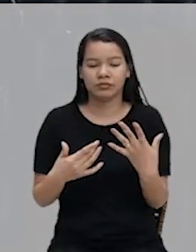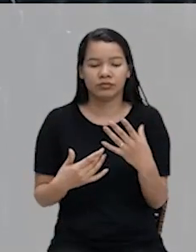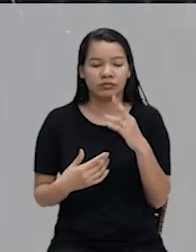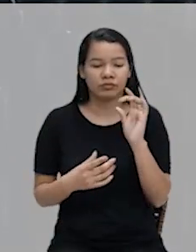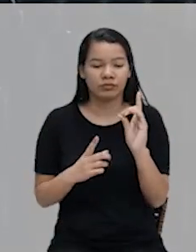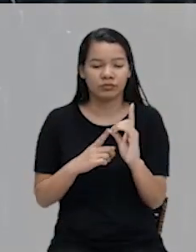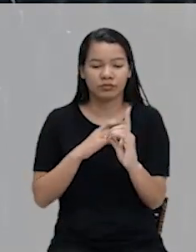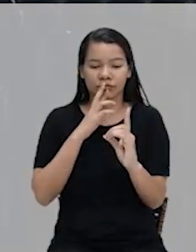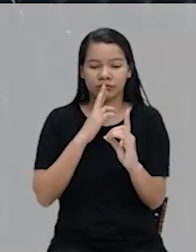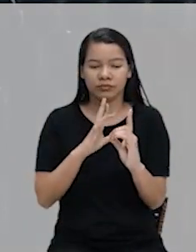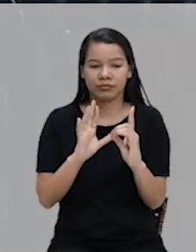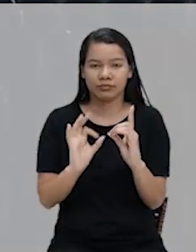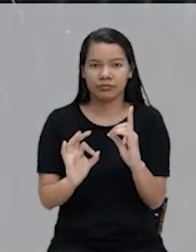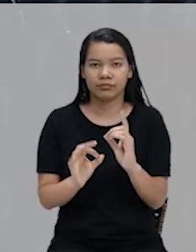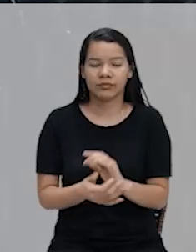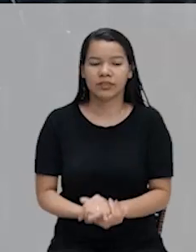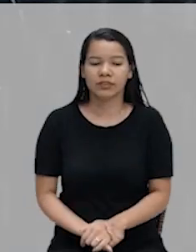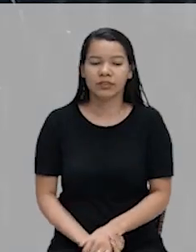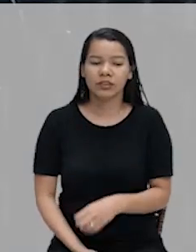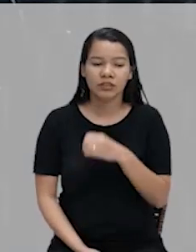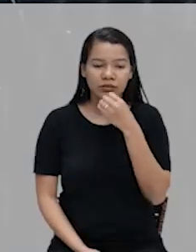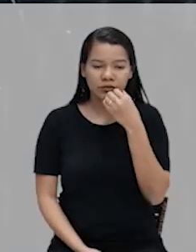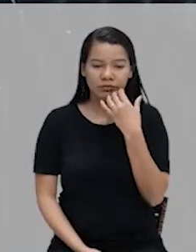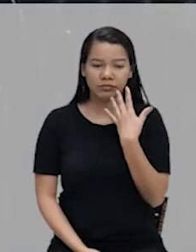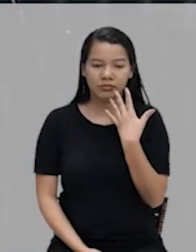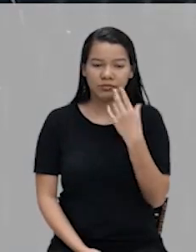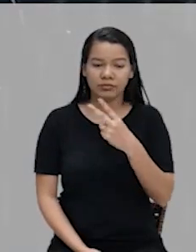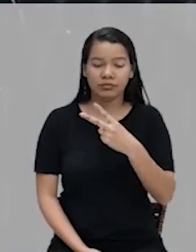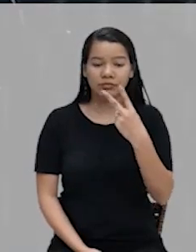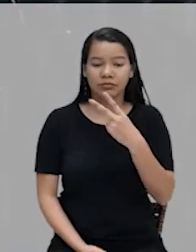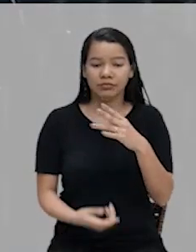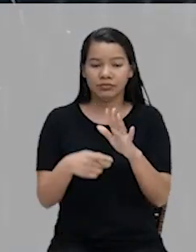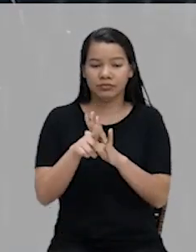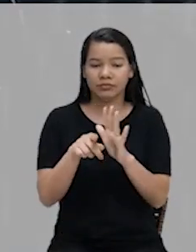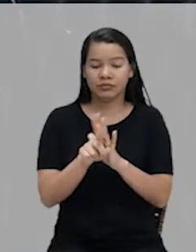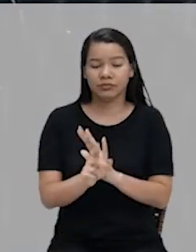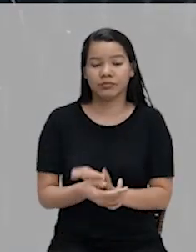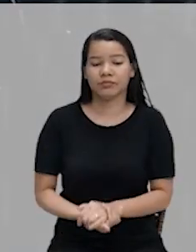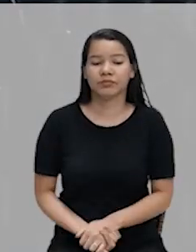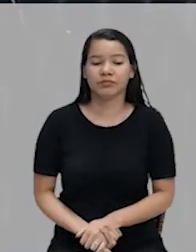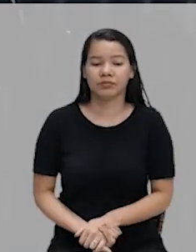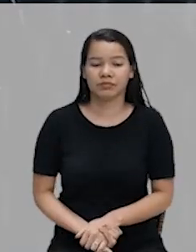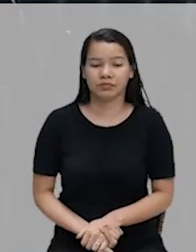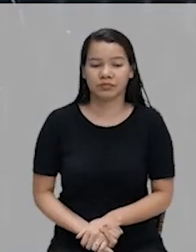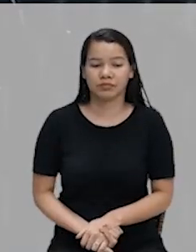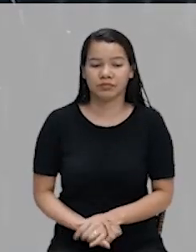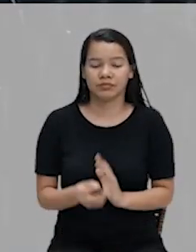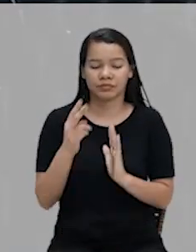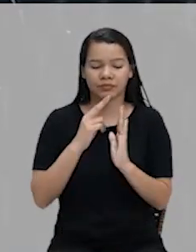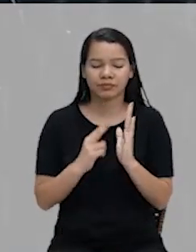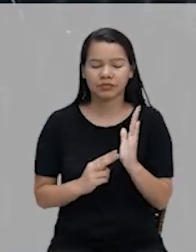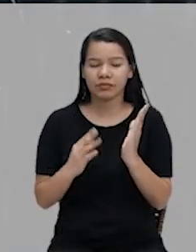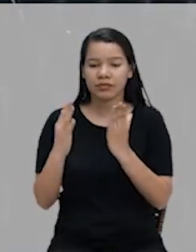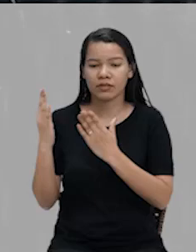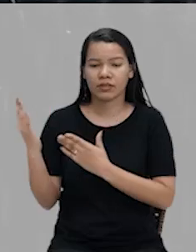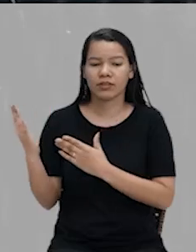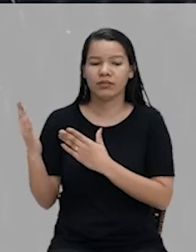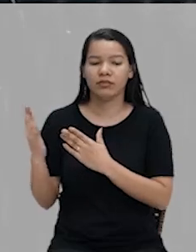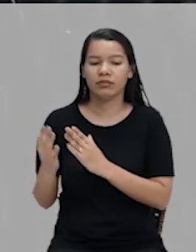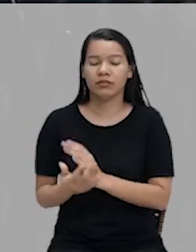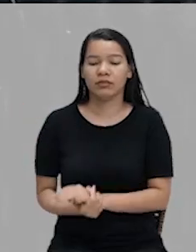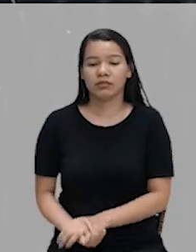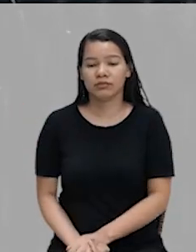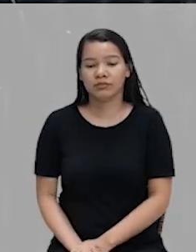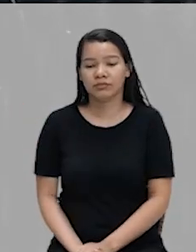D. Show, né? Bom, segunda questão. A alternativa que contém um fenômeno